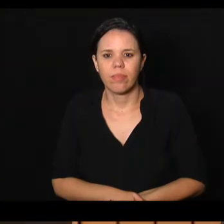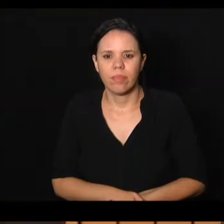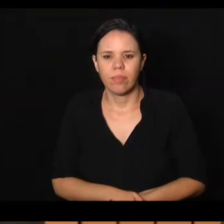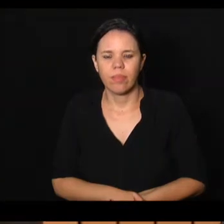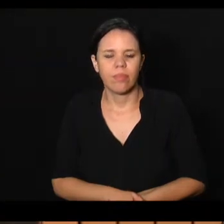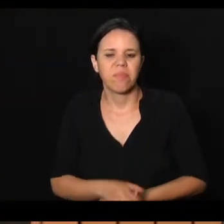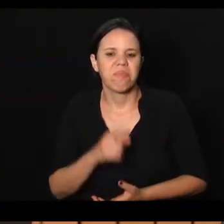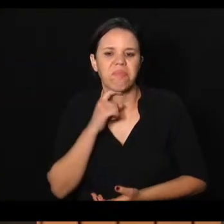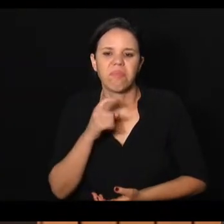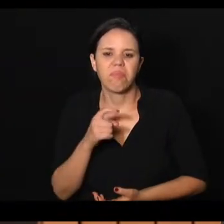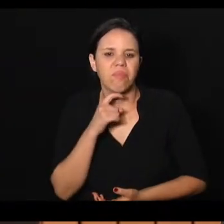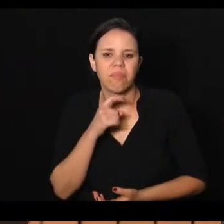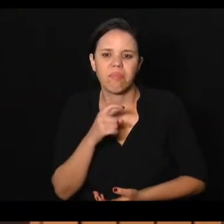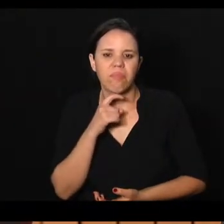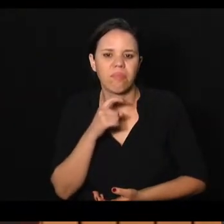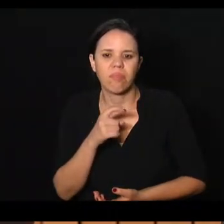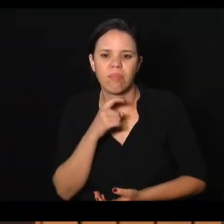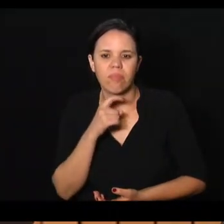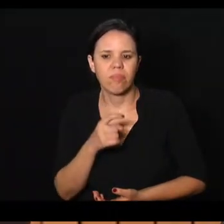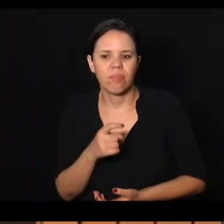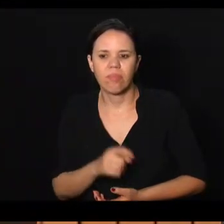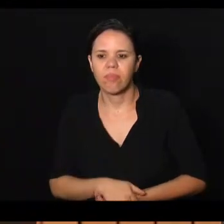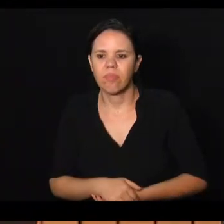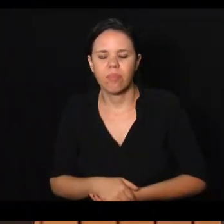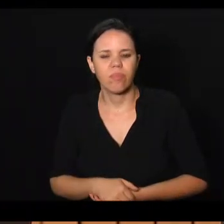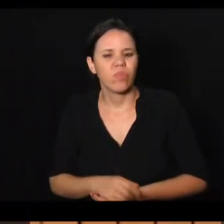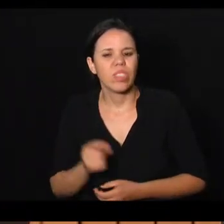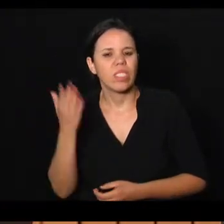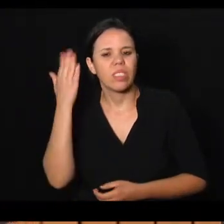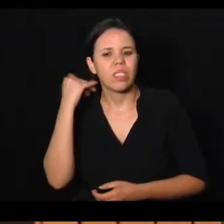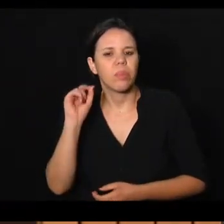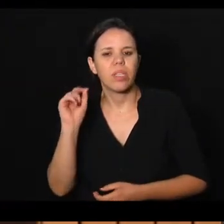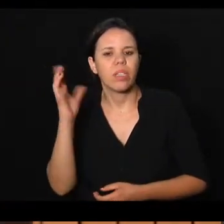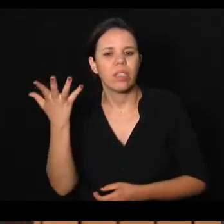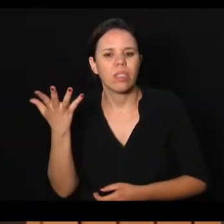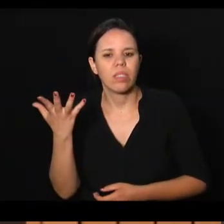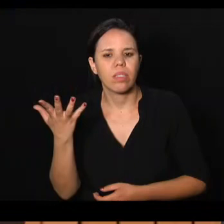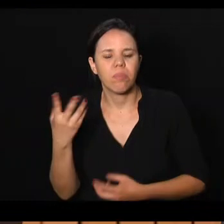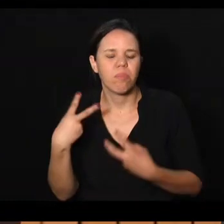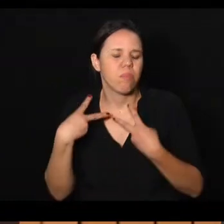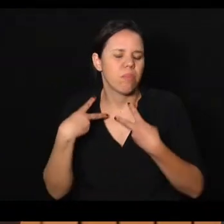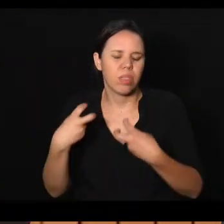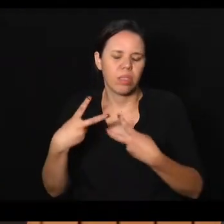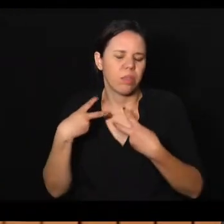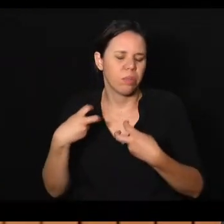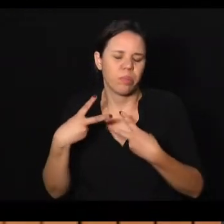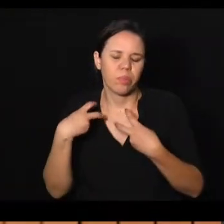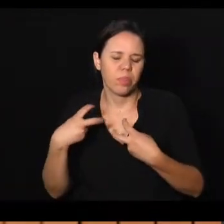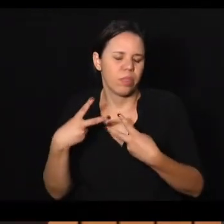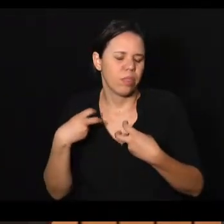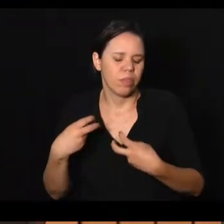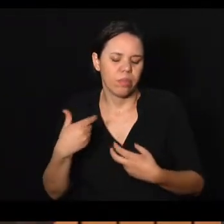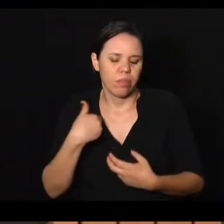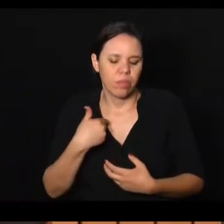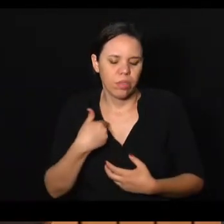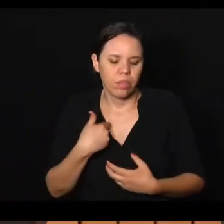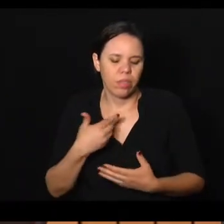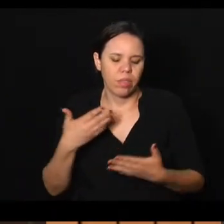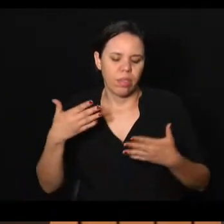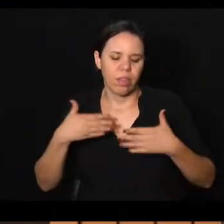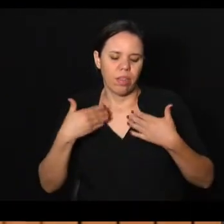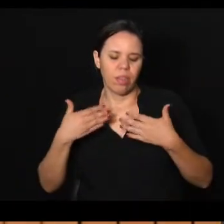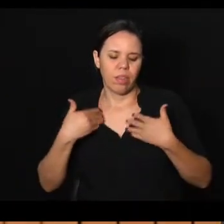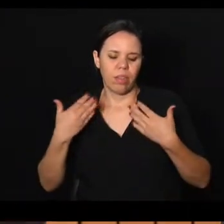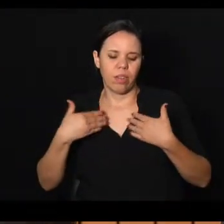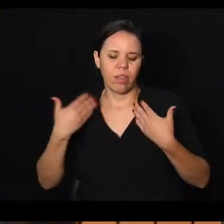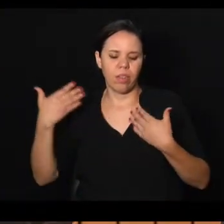E ninguém, quando eu tinha 6 anos, ninguém percebeu que a menina que era alegre,